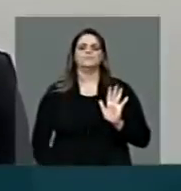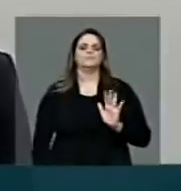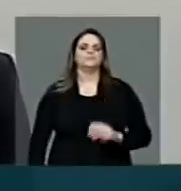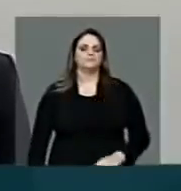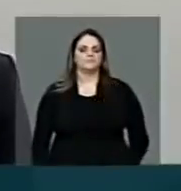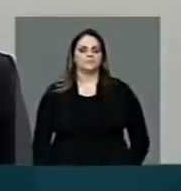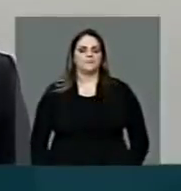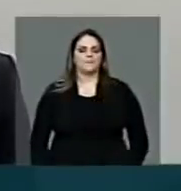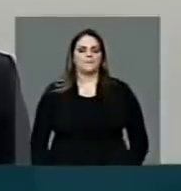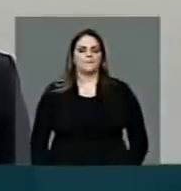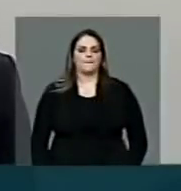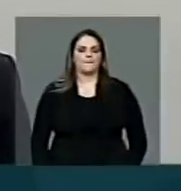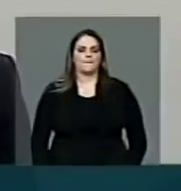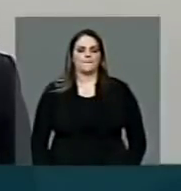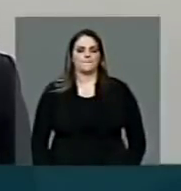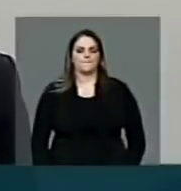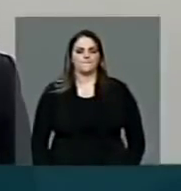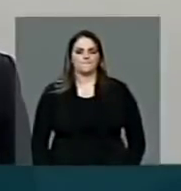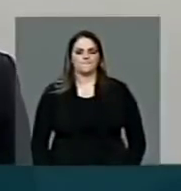O projeto